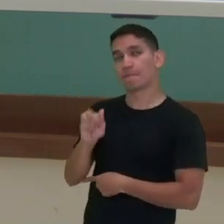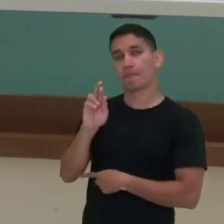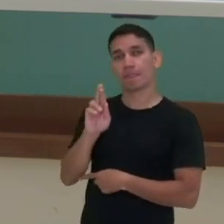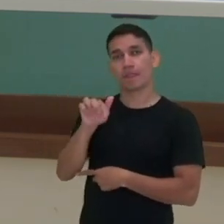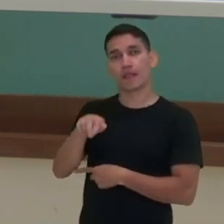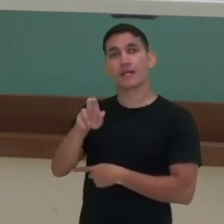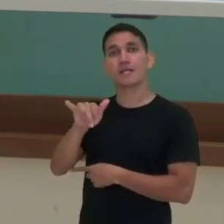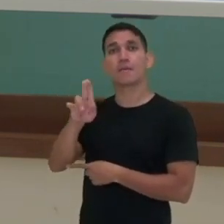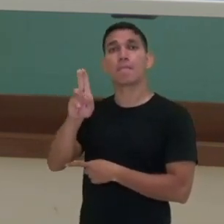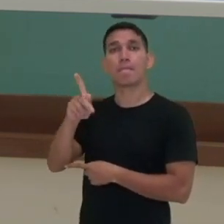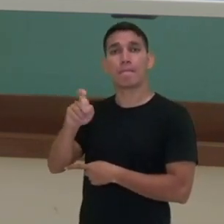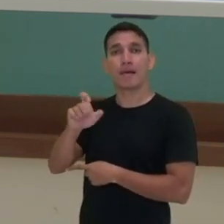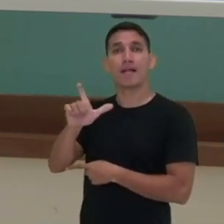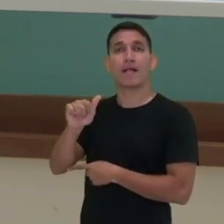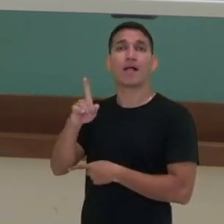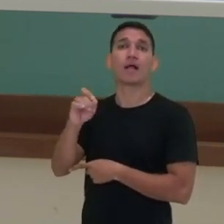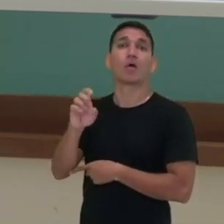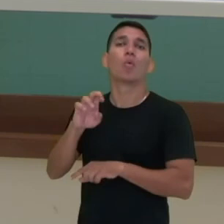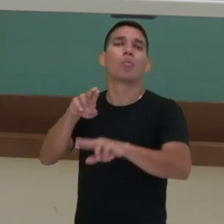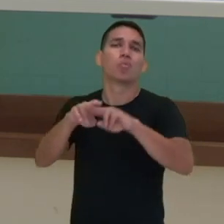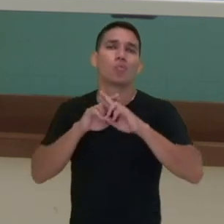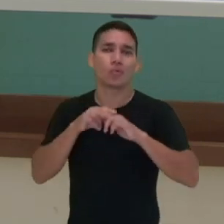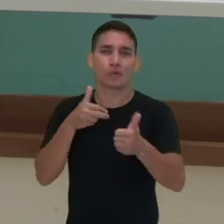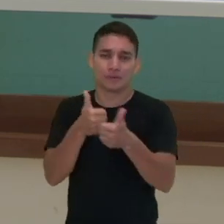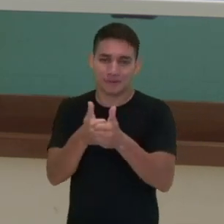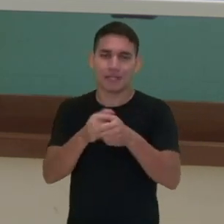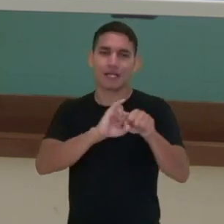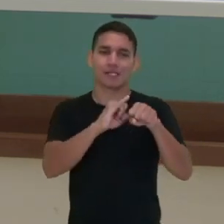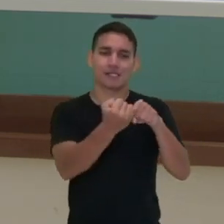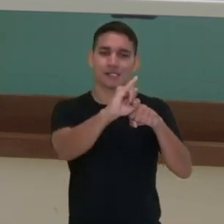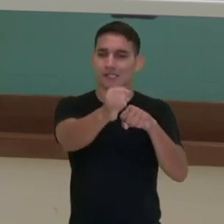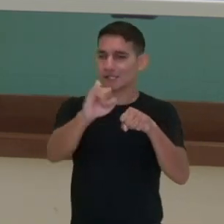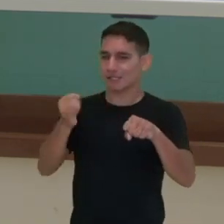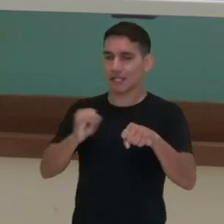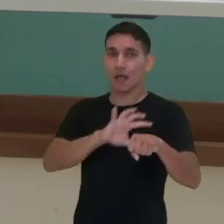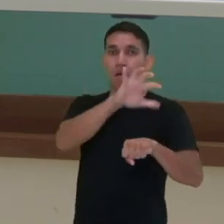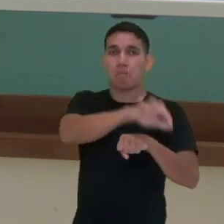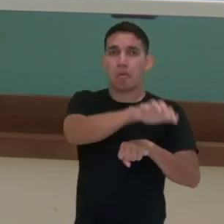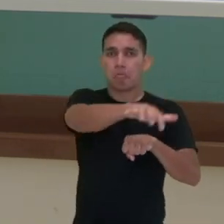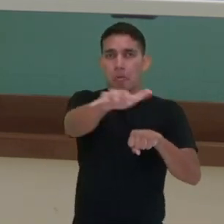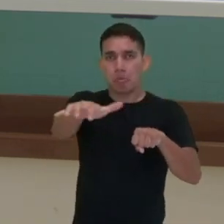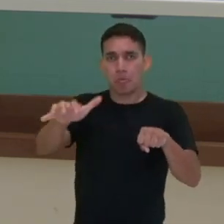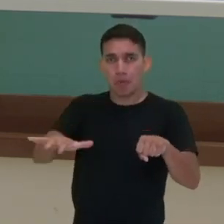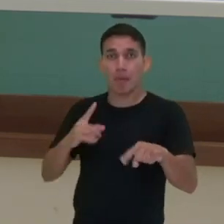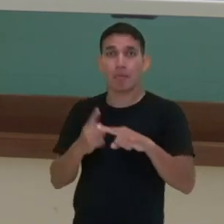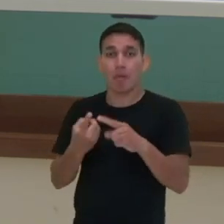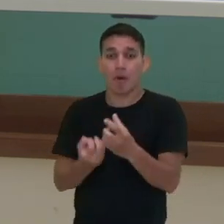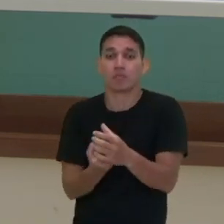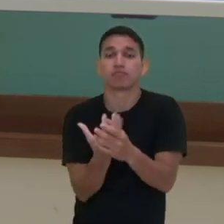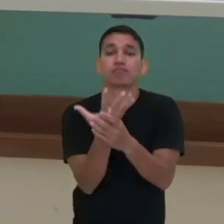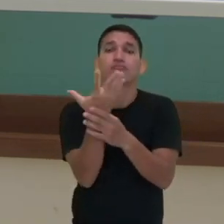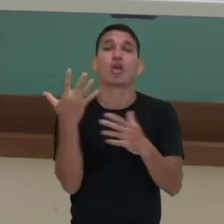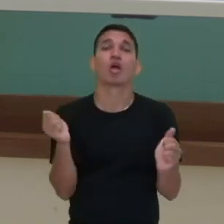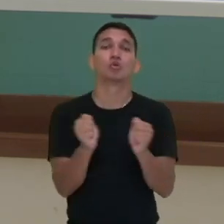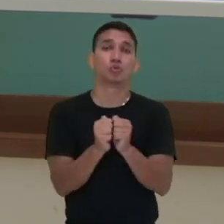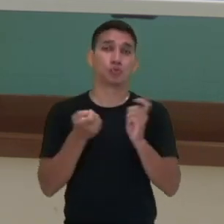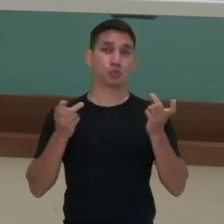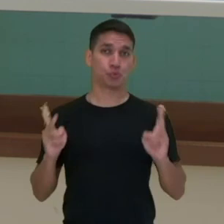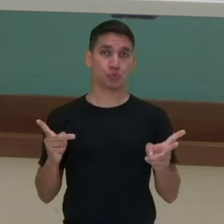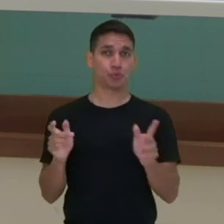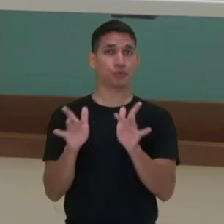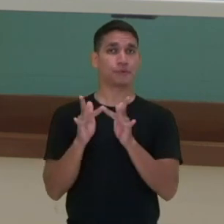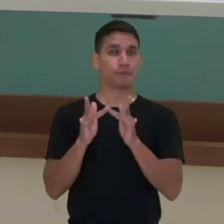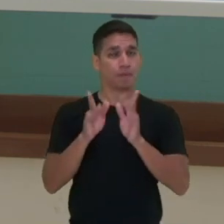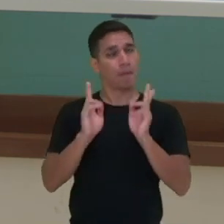arquipélagos, as ilhas estão sempre bem próximas umas das outras, porque elas se formaram juntas, elas têm a sua formação